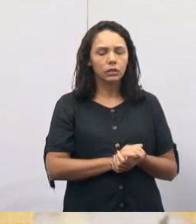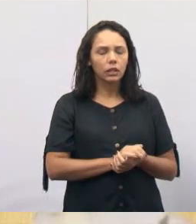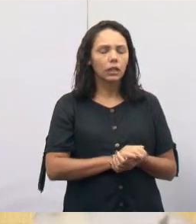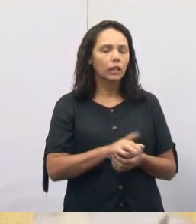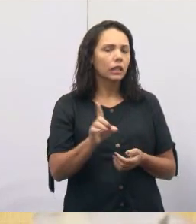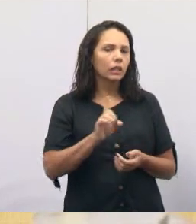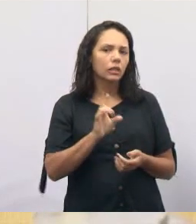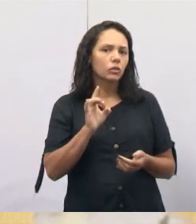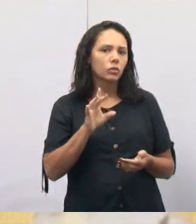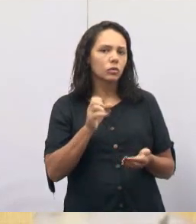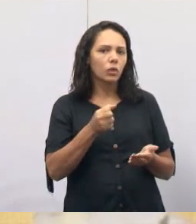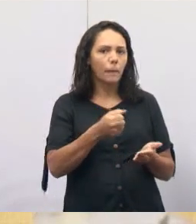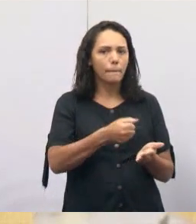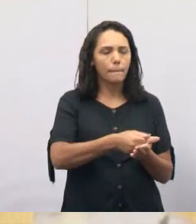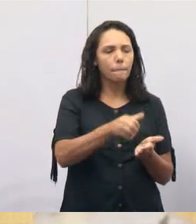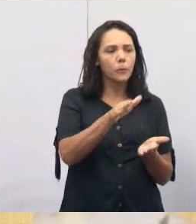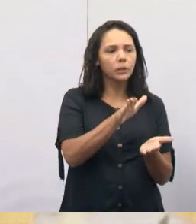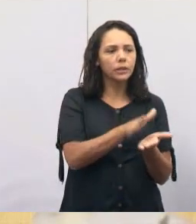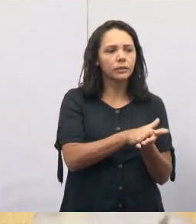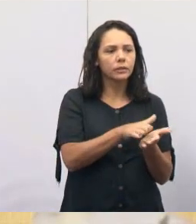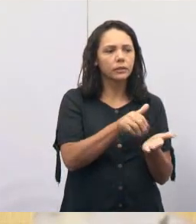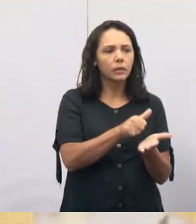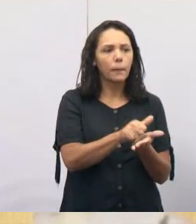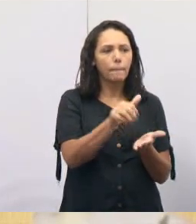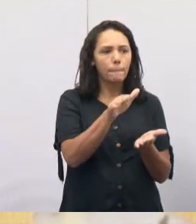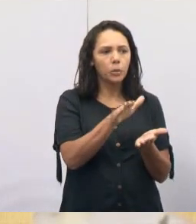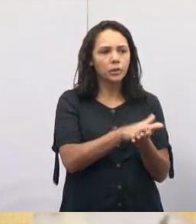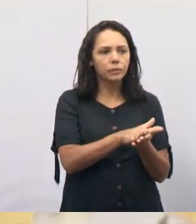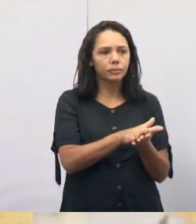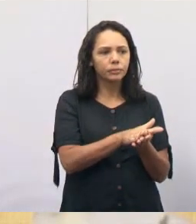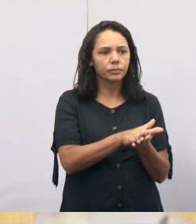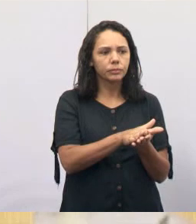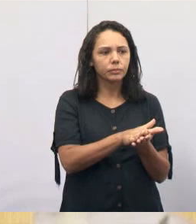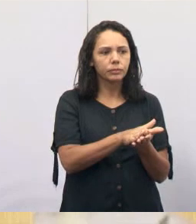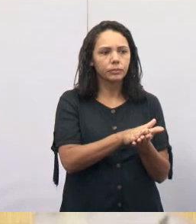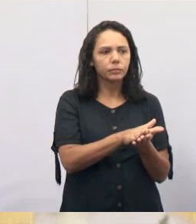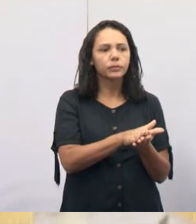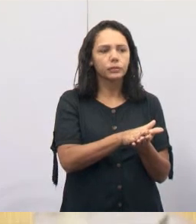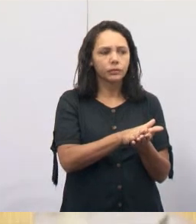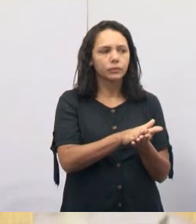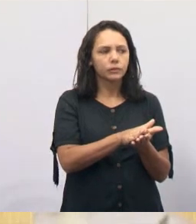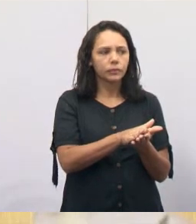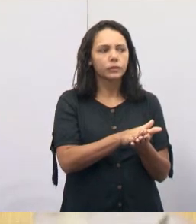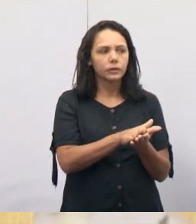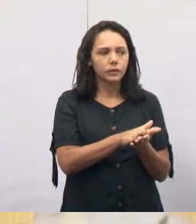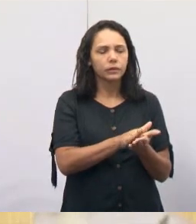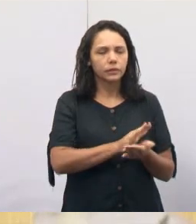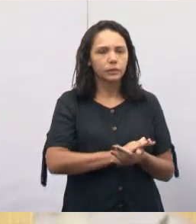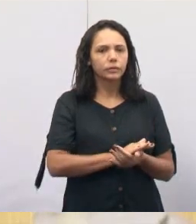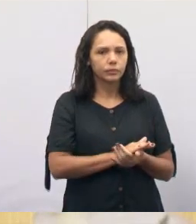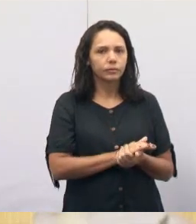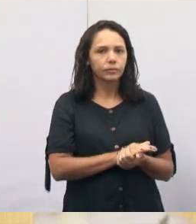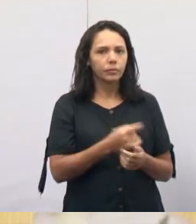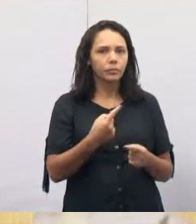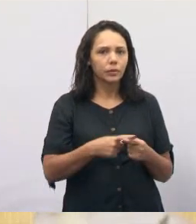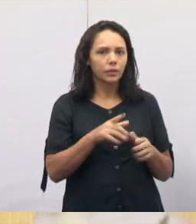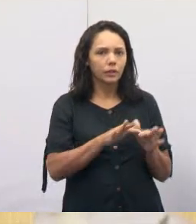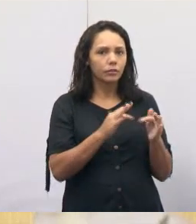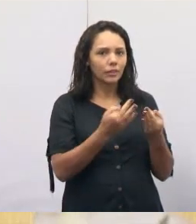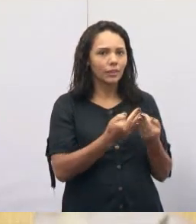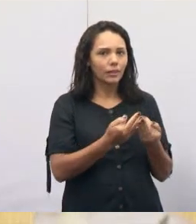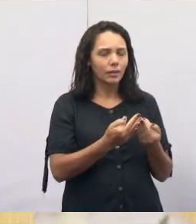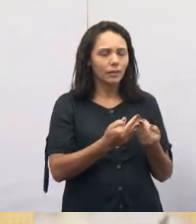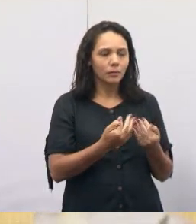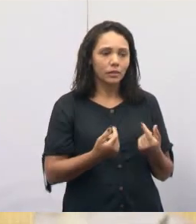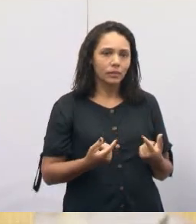multar, bem como diante da dificuldade financeira enfrentadas por muitas famílias. Requeremos